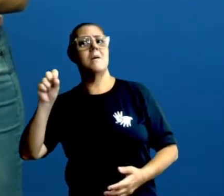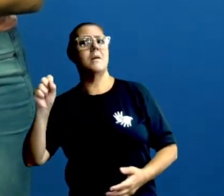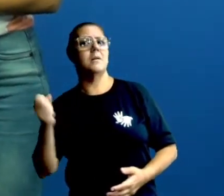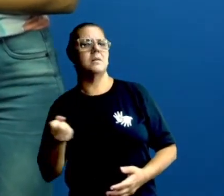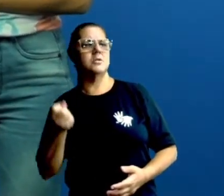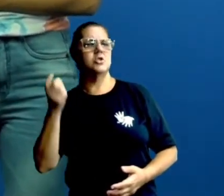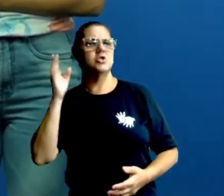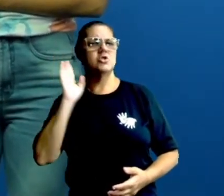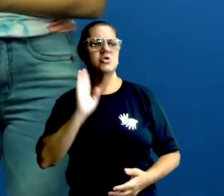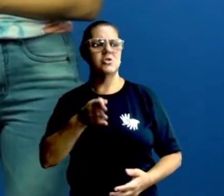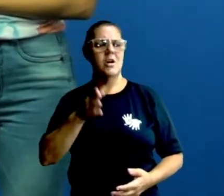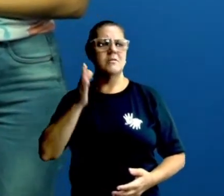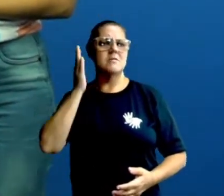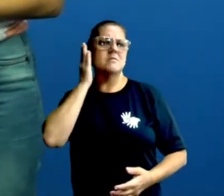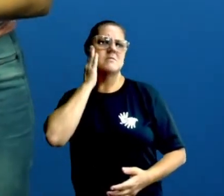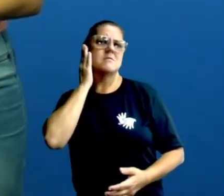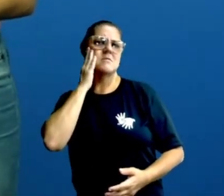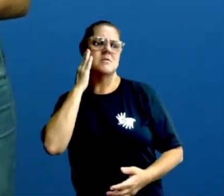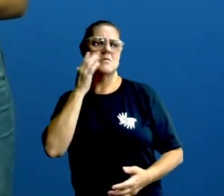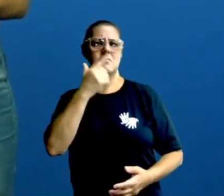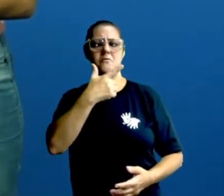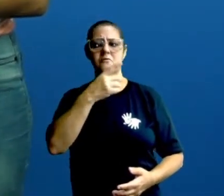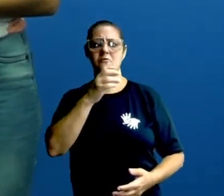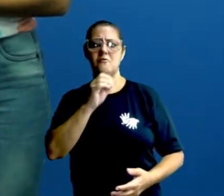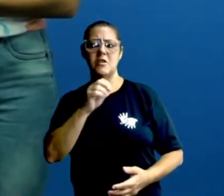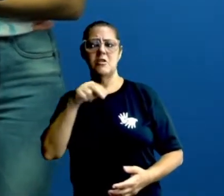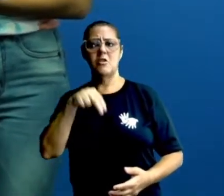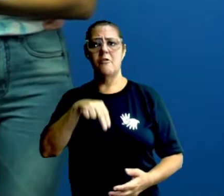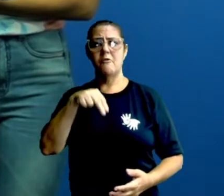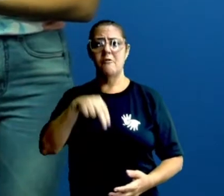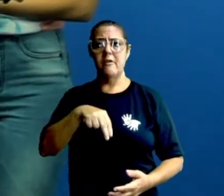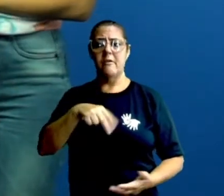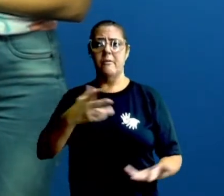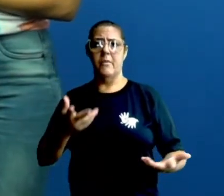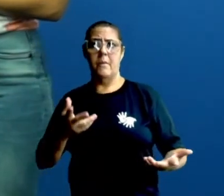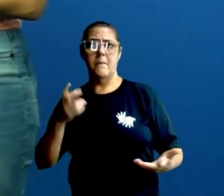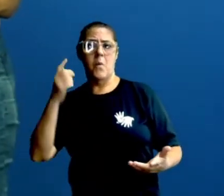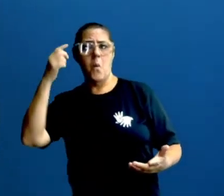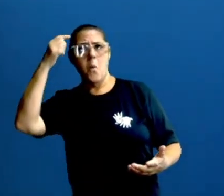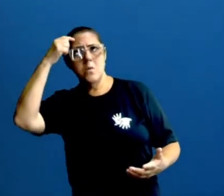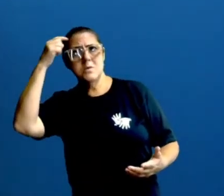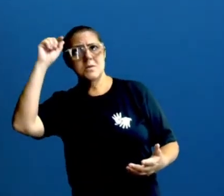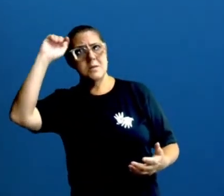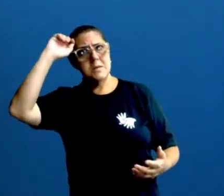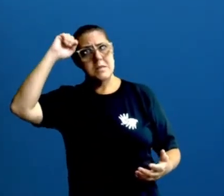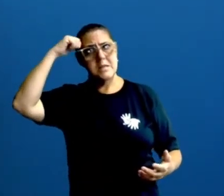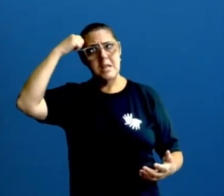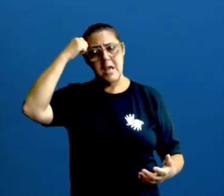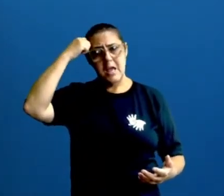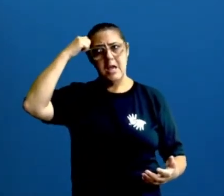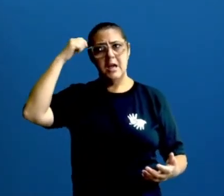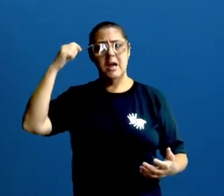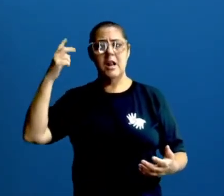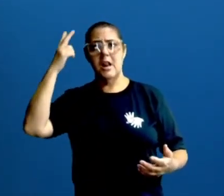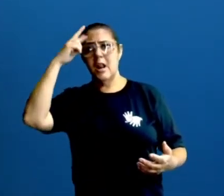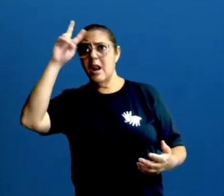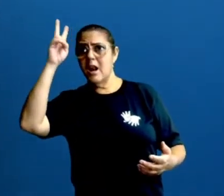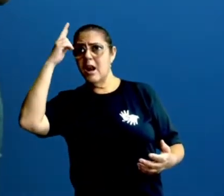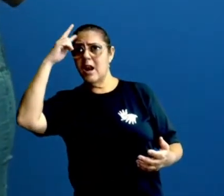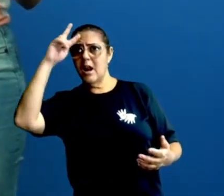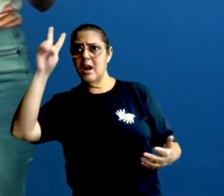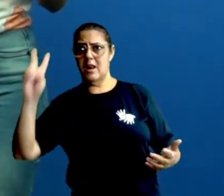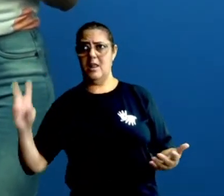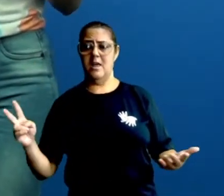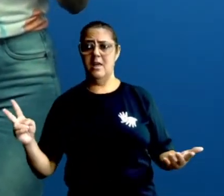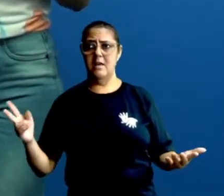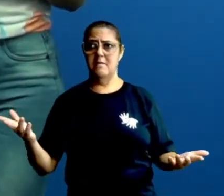tenham já ouvido sobre o dia 20 de novembro, o Dia da Consciência Negra, que é quando a gente celebra,